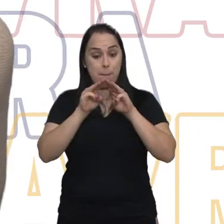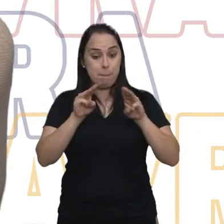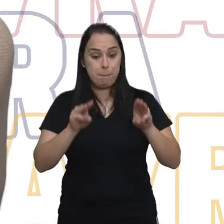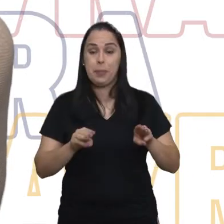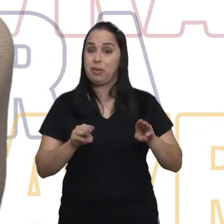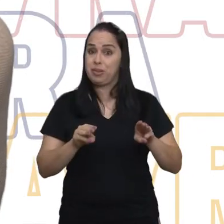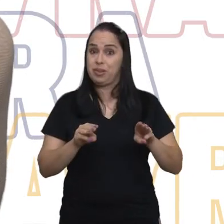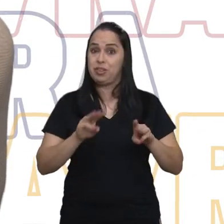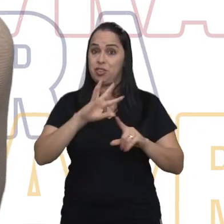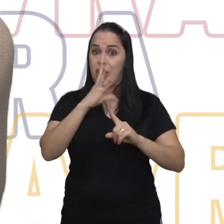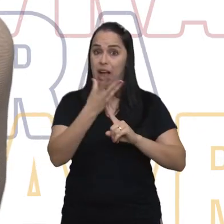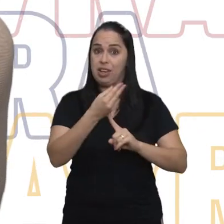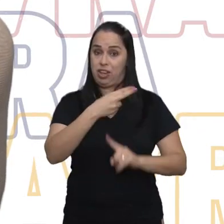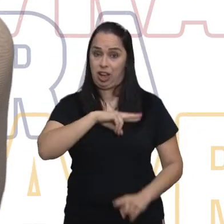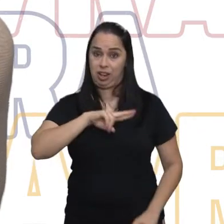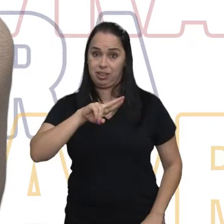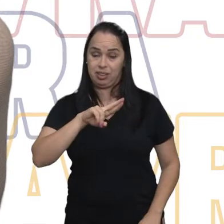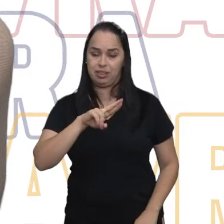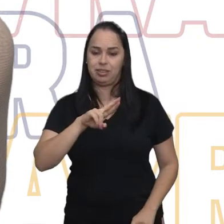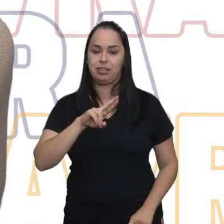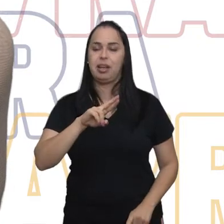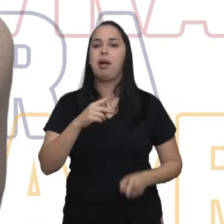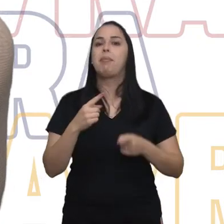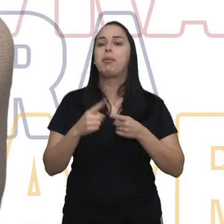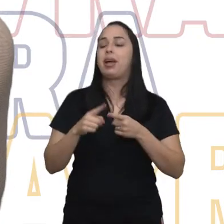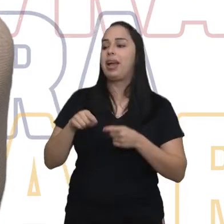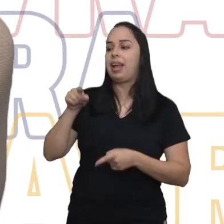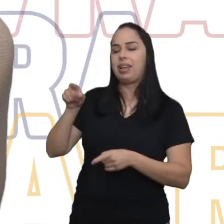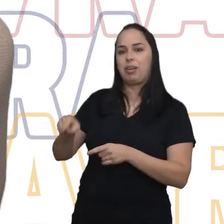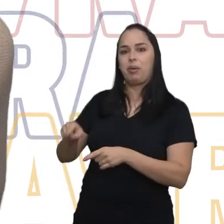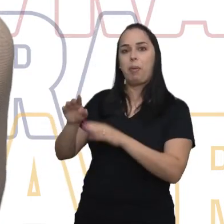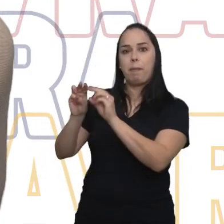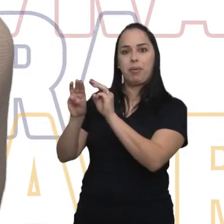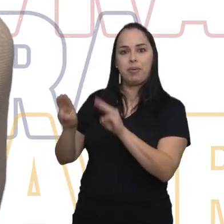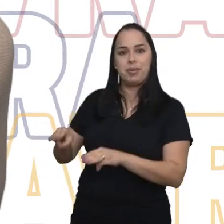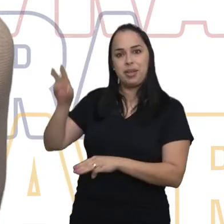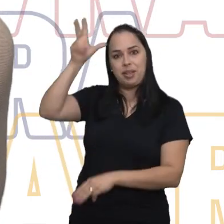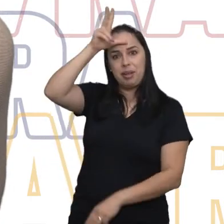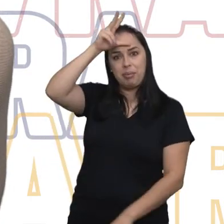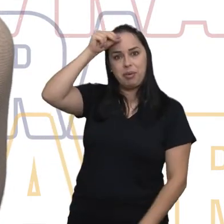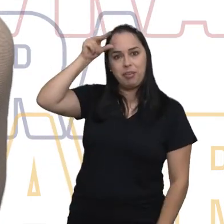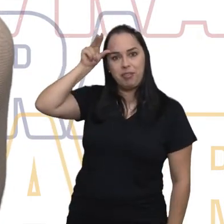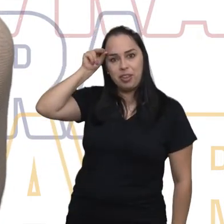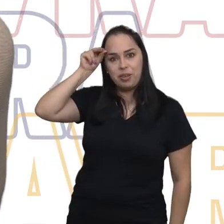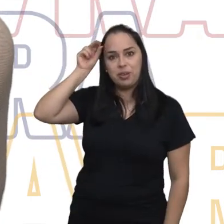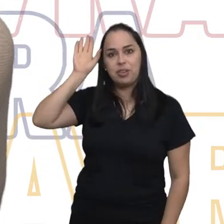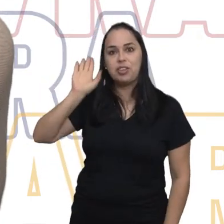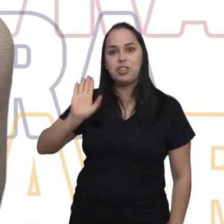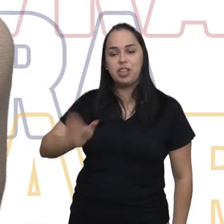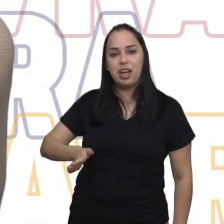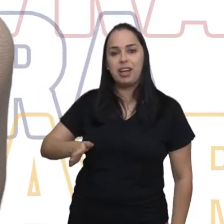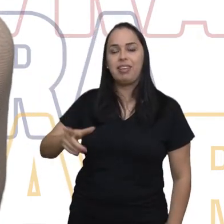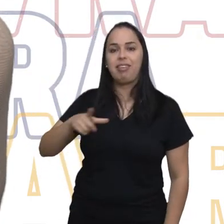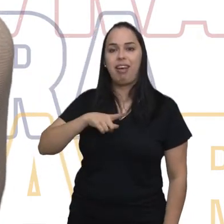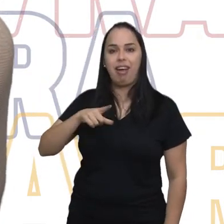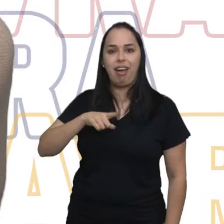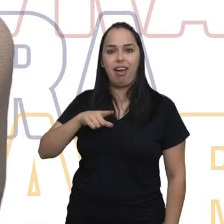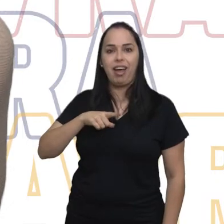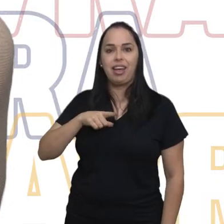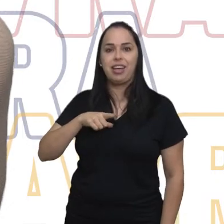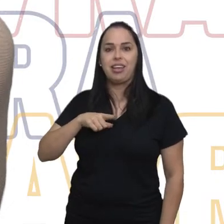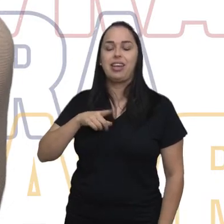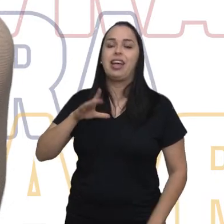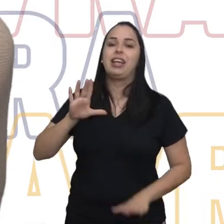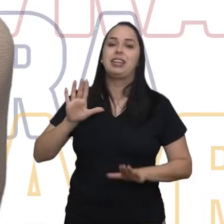visto que nós temos o acervo do Museu Municipal, não é? E para tanto vieram de São Paulo,